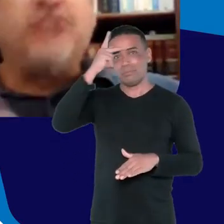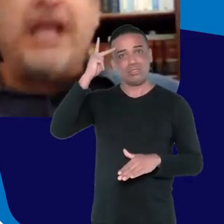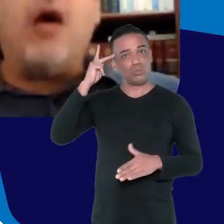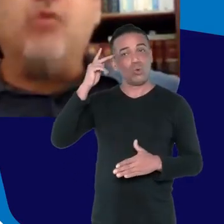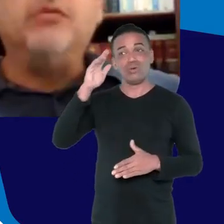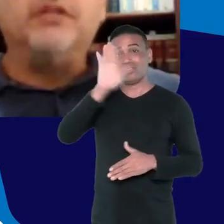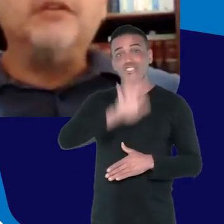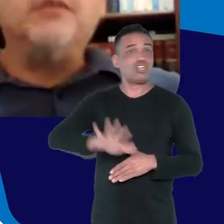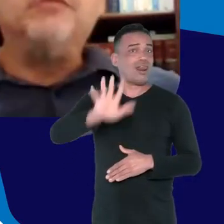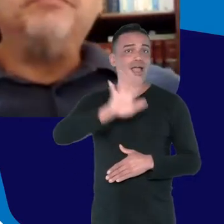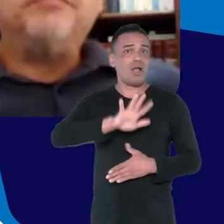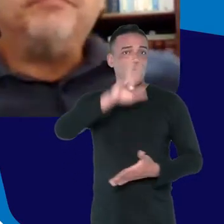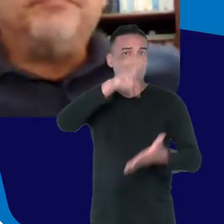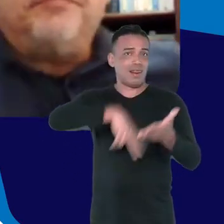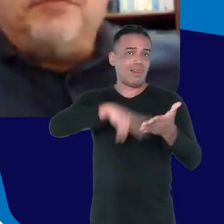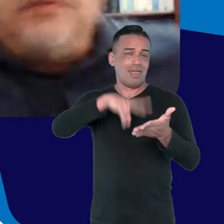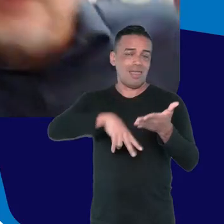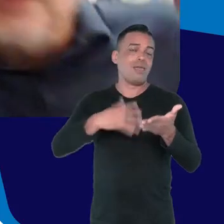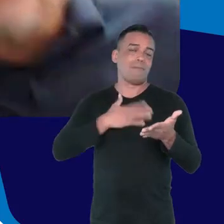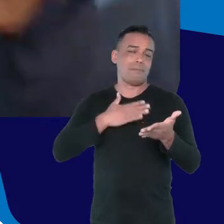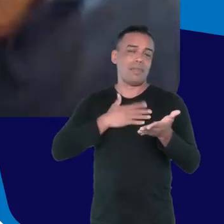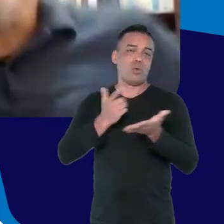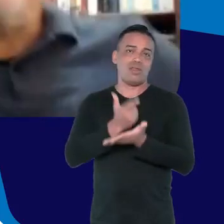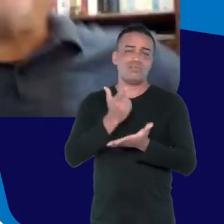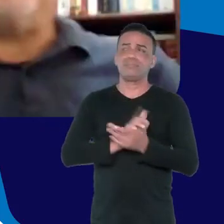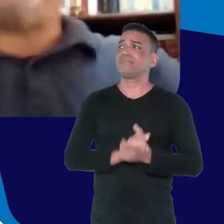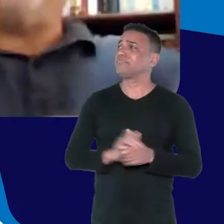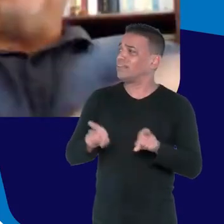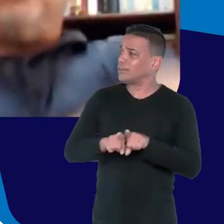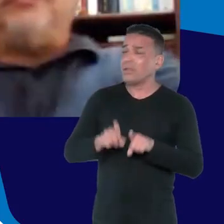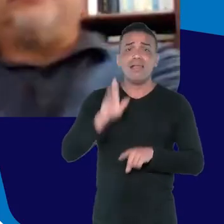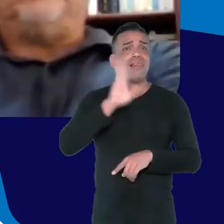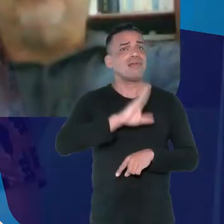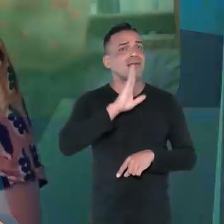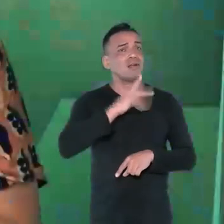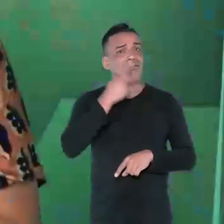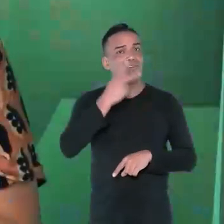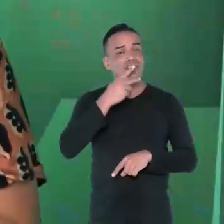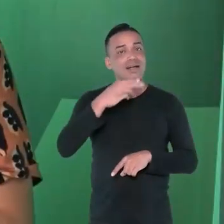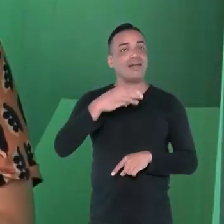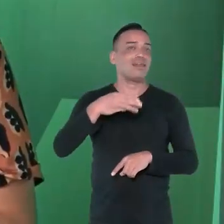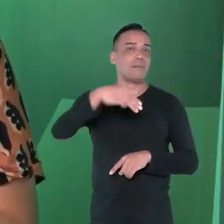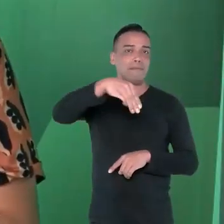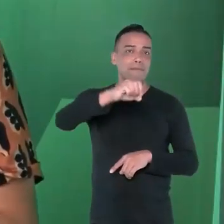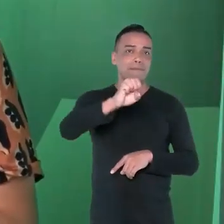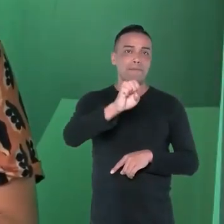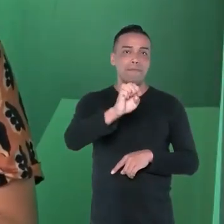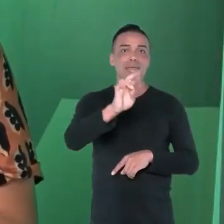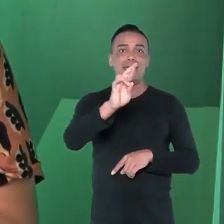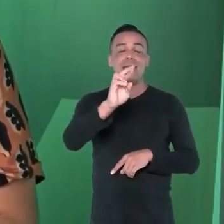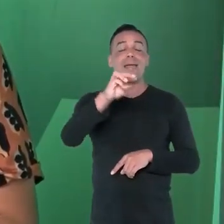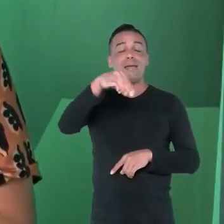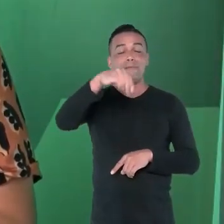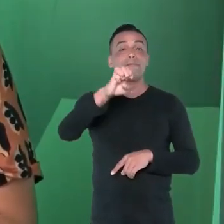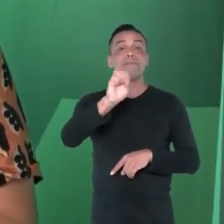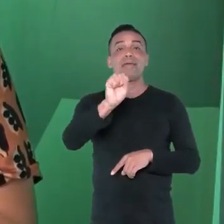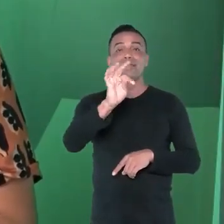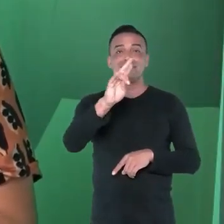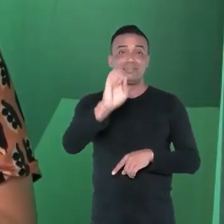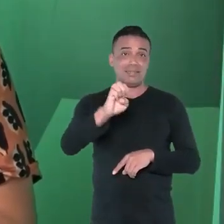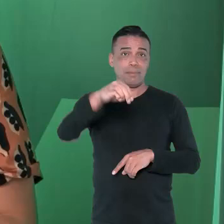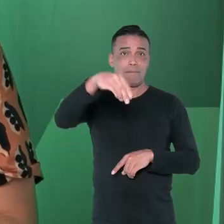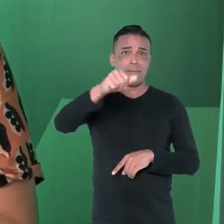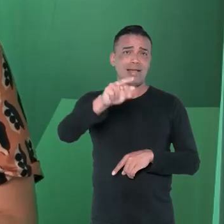público geral, entendeu? Sim, mas eu acho legal também como que você fala, por exemplo, do Mestre e a Margarida. Que aí ele já entra